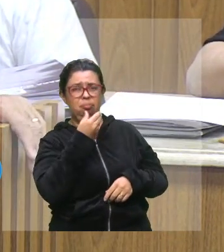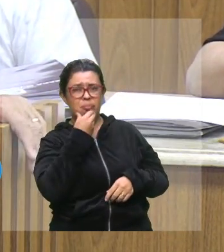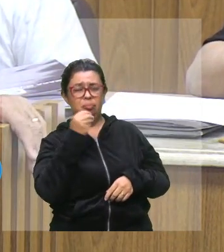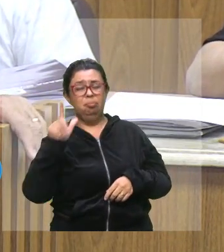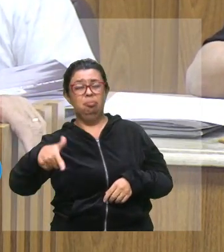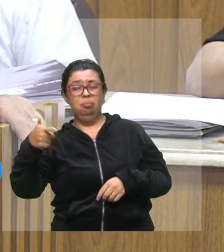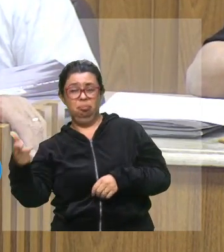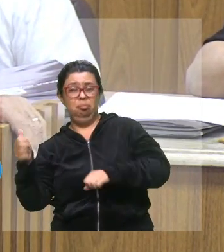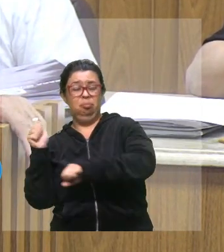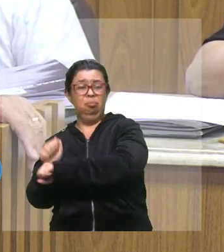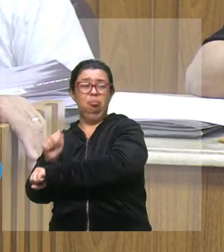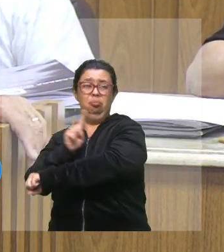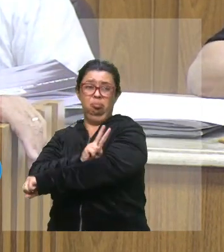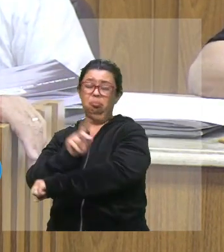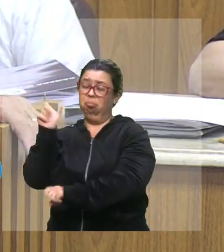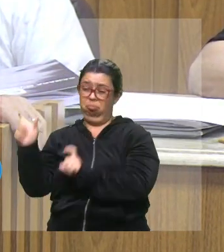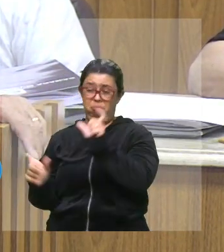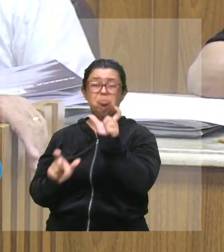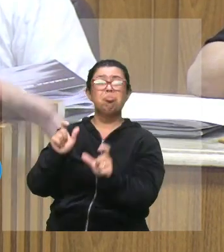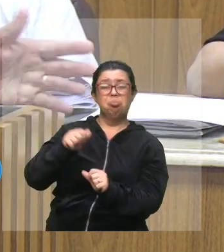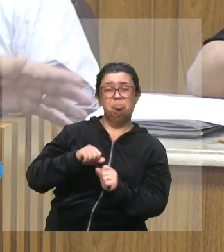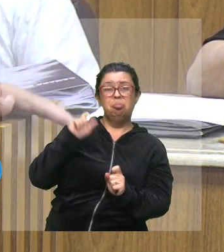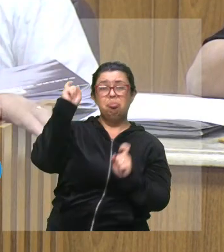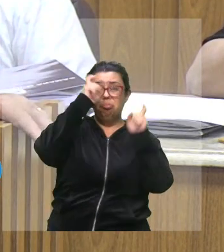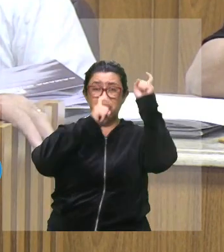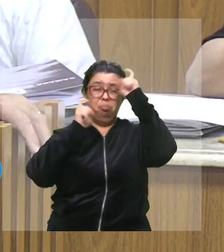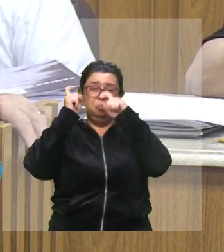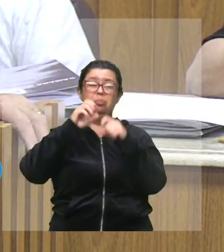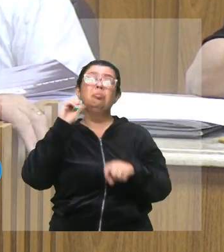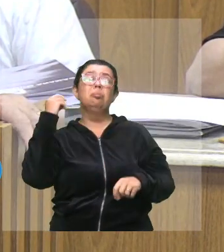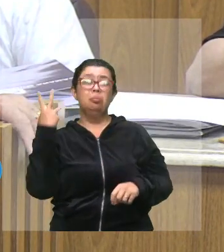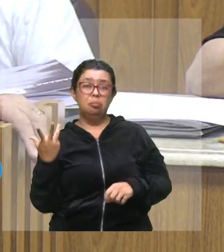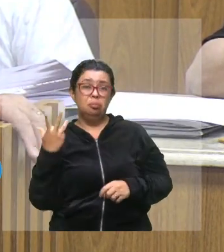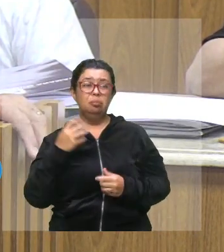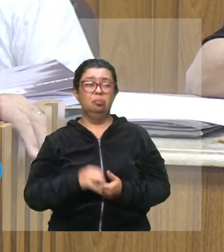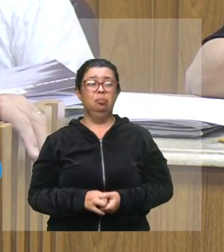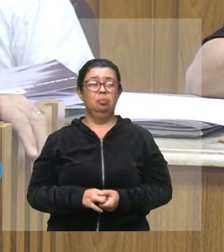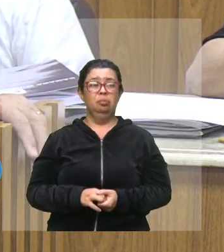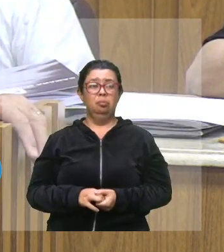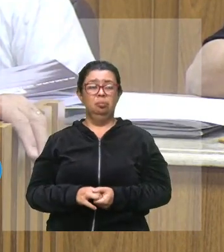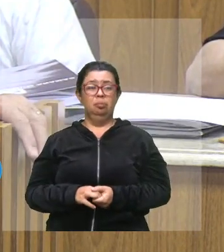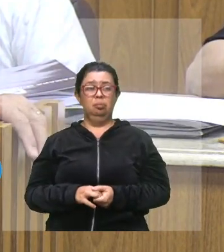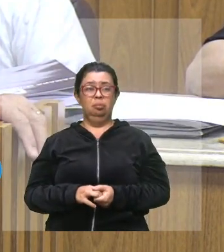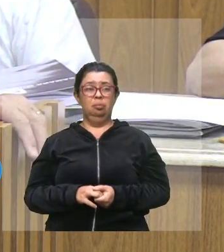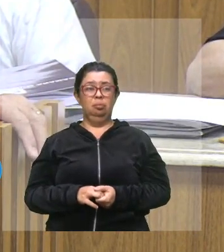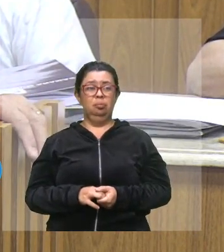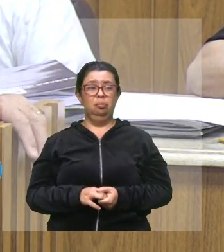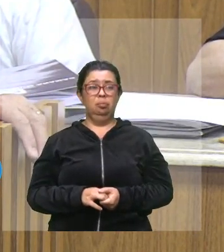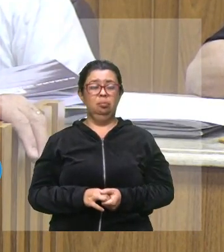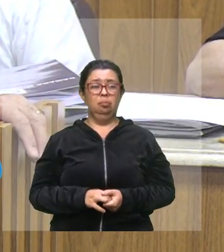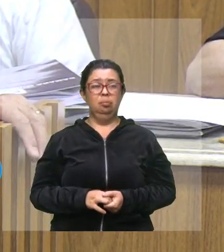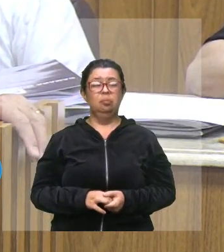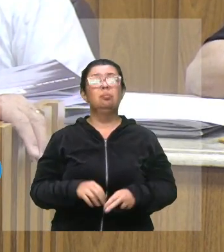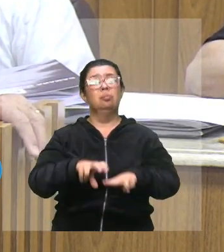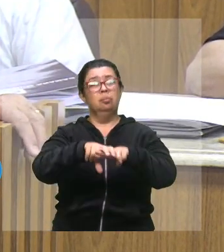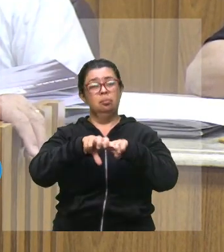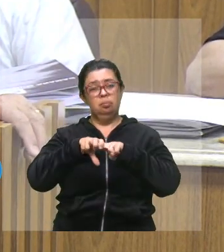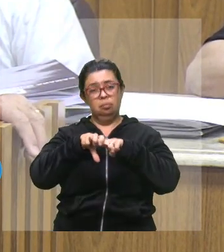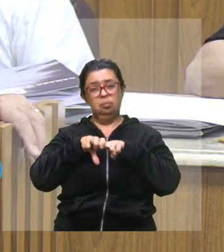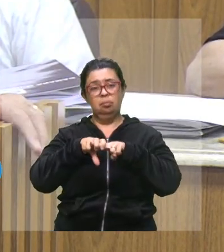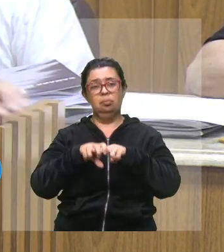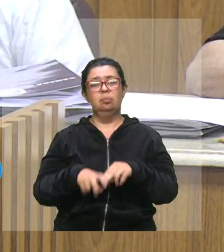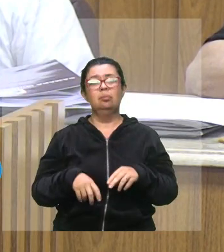as pessoas realmente preocupadas com o que possa vir a acontecer ali. Então, foi em razão disso que